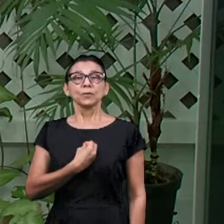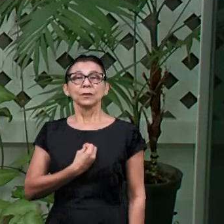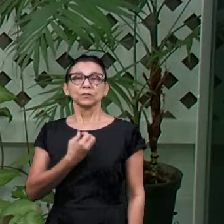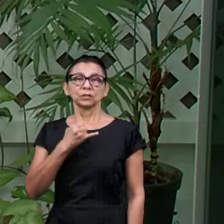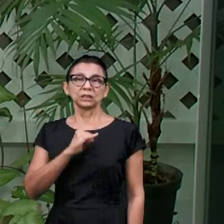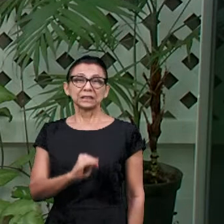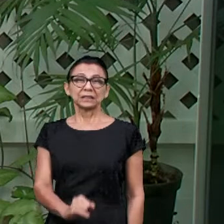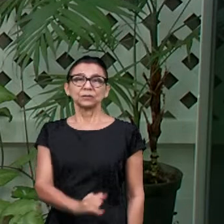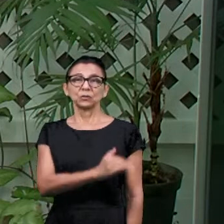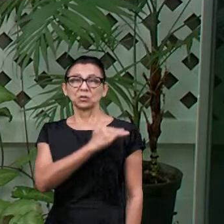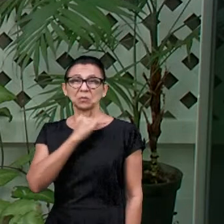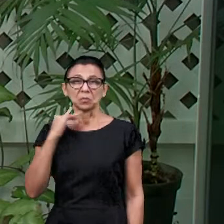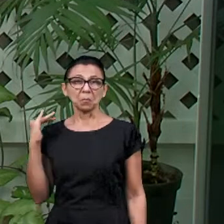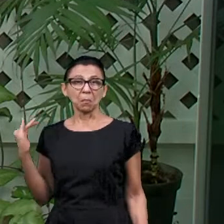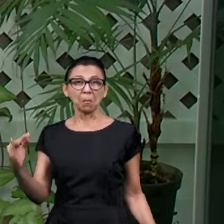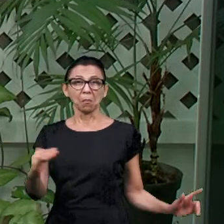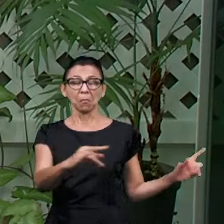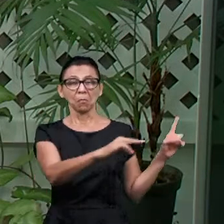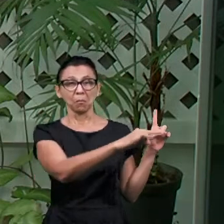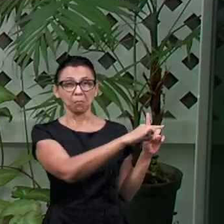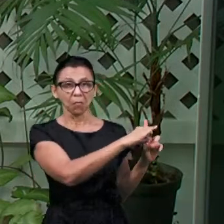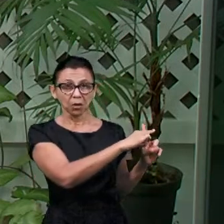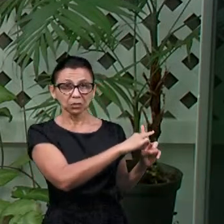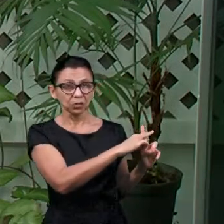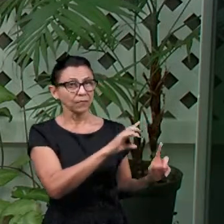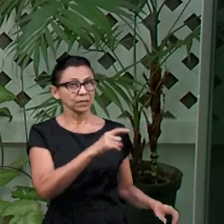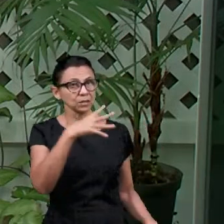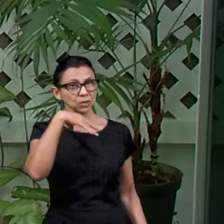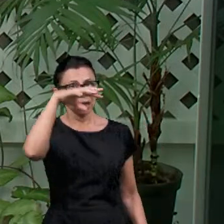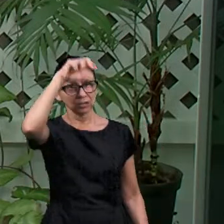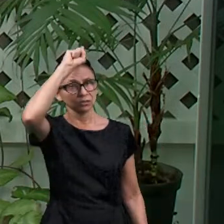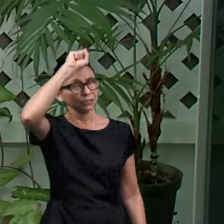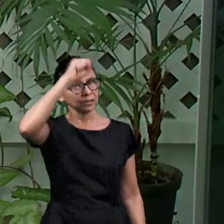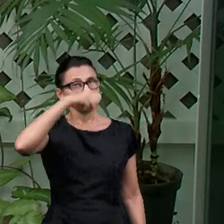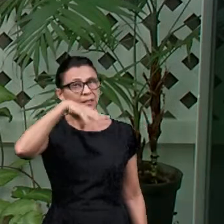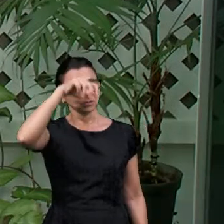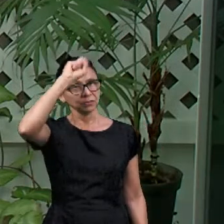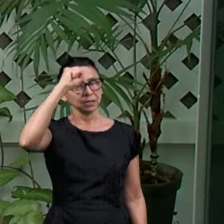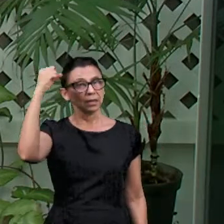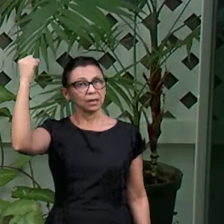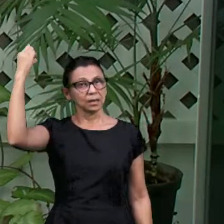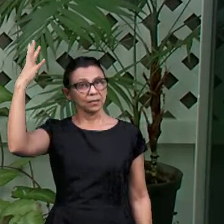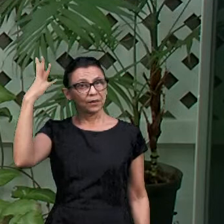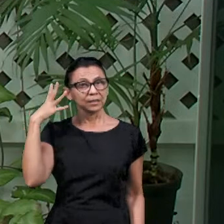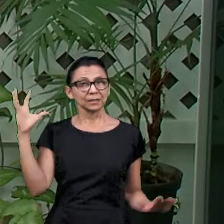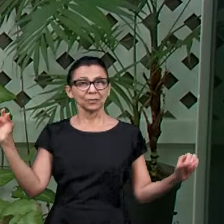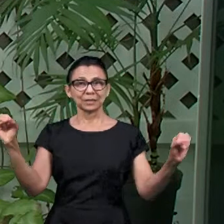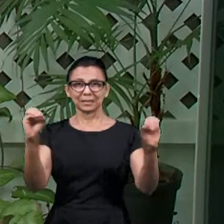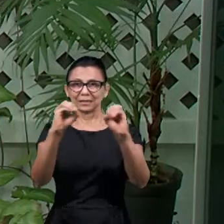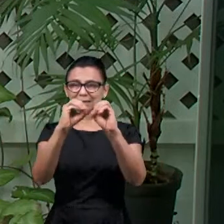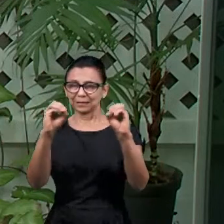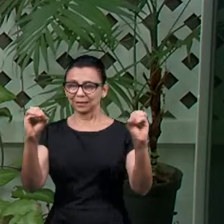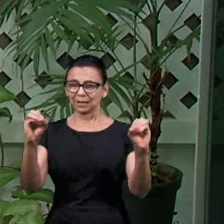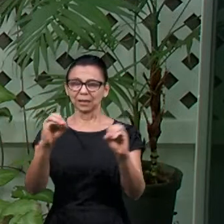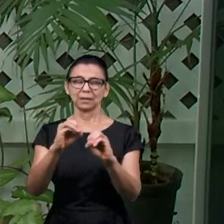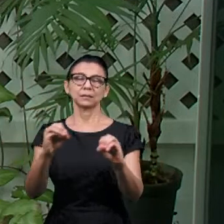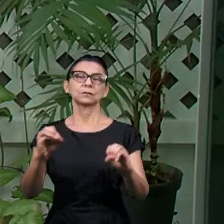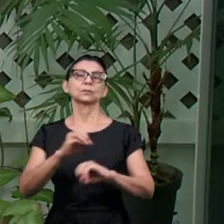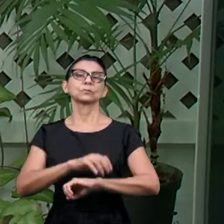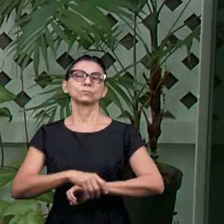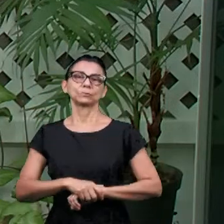vontade. Mas o Jesus vivo você não adivinha. Você conhece porque